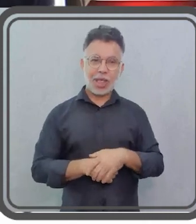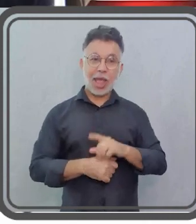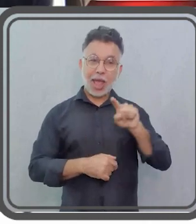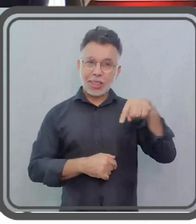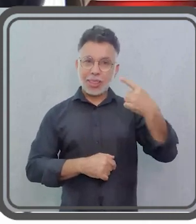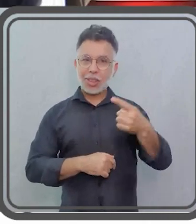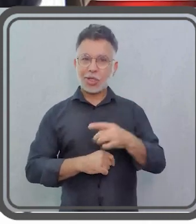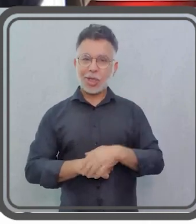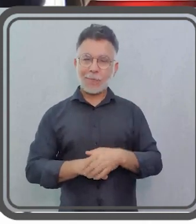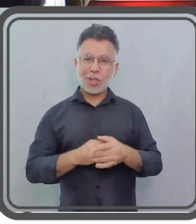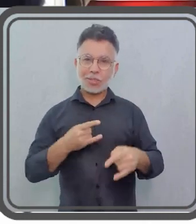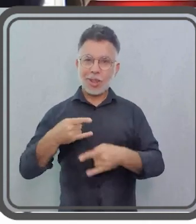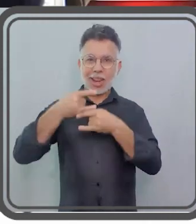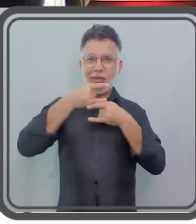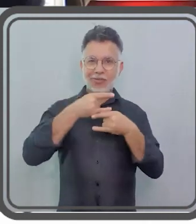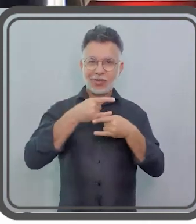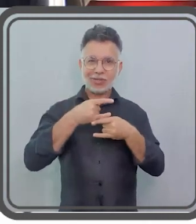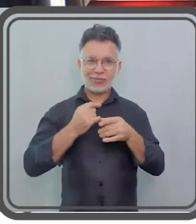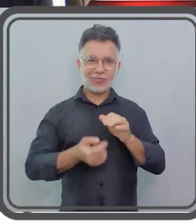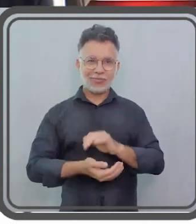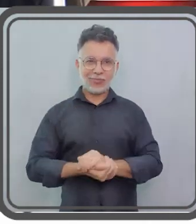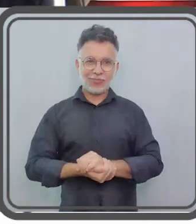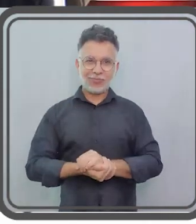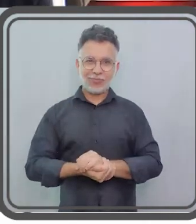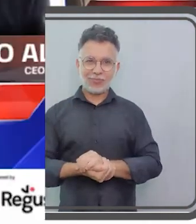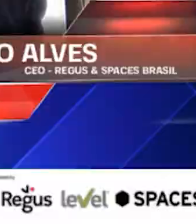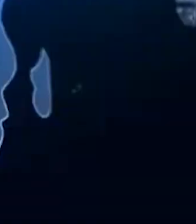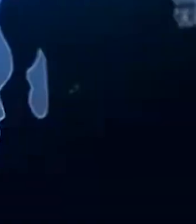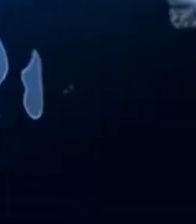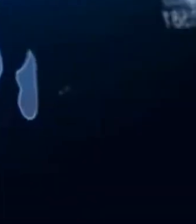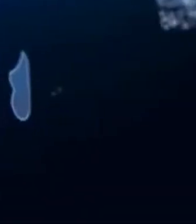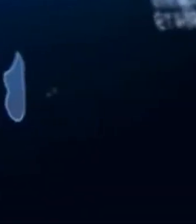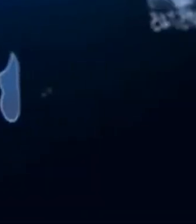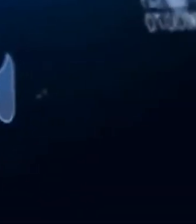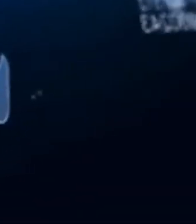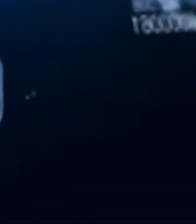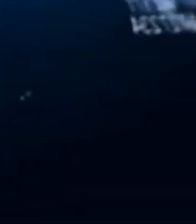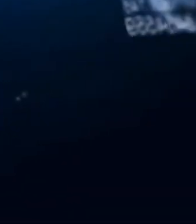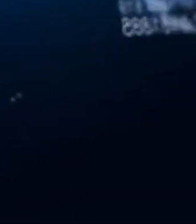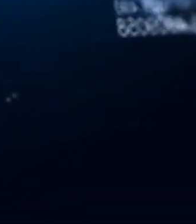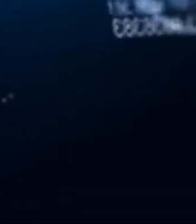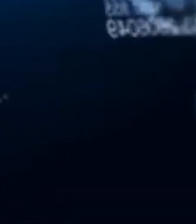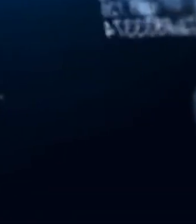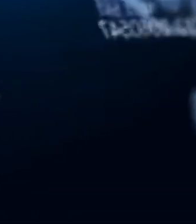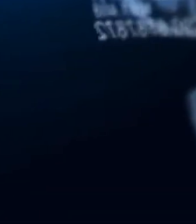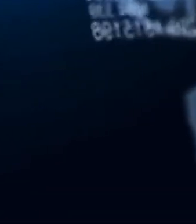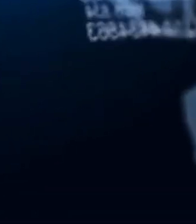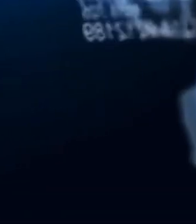próxima live. Muito